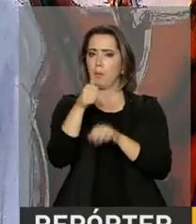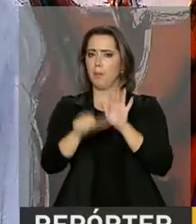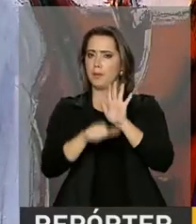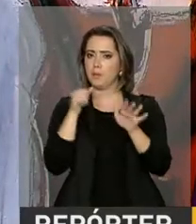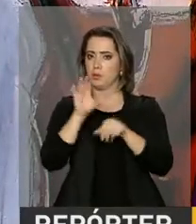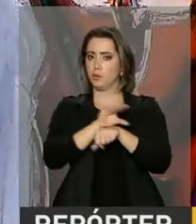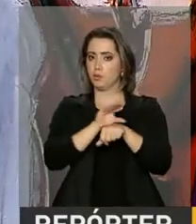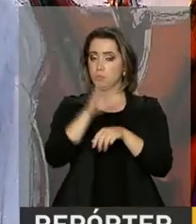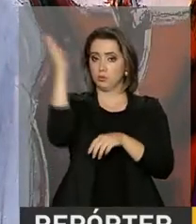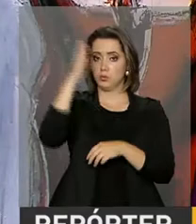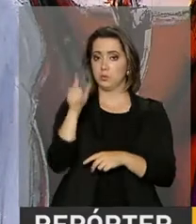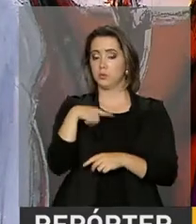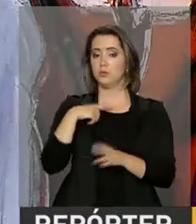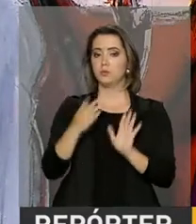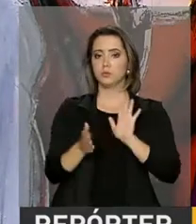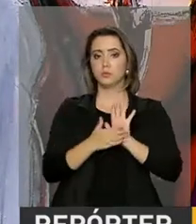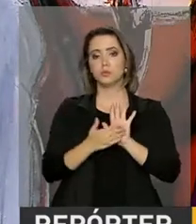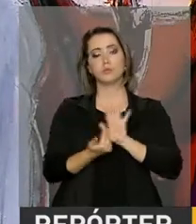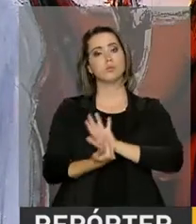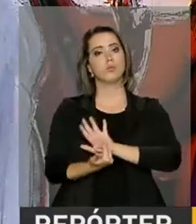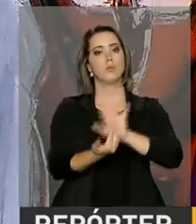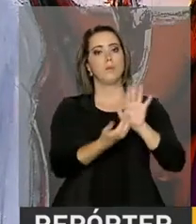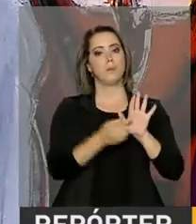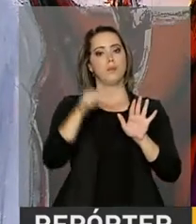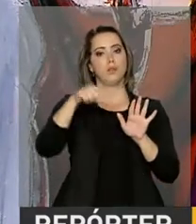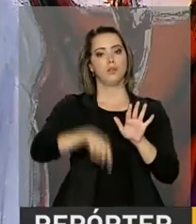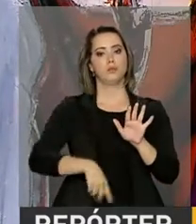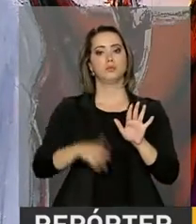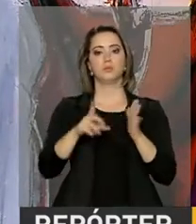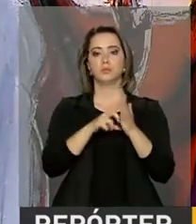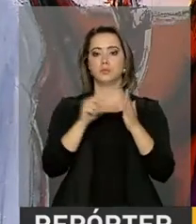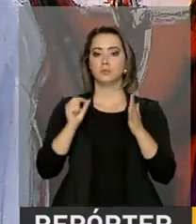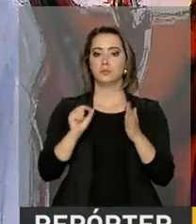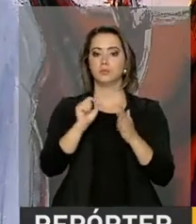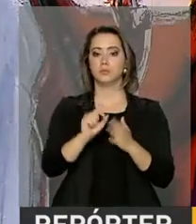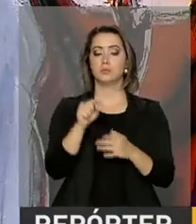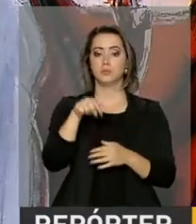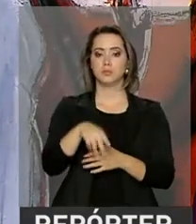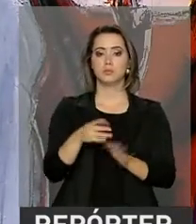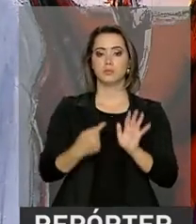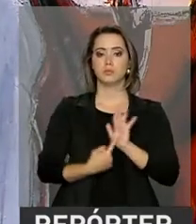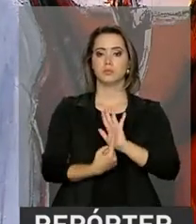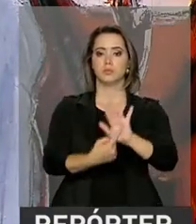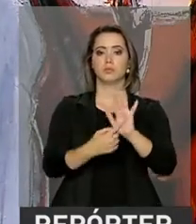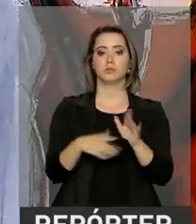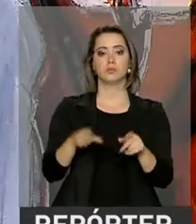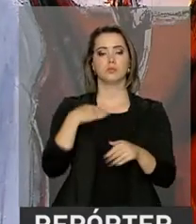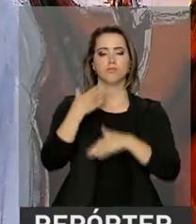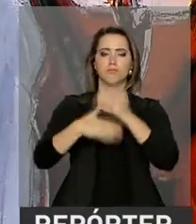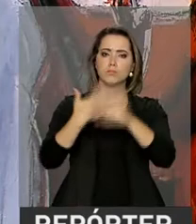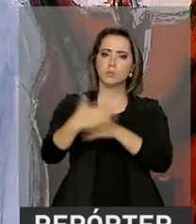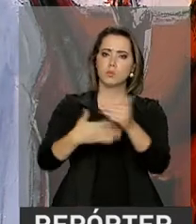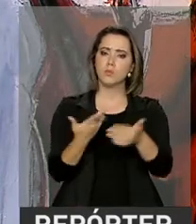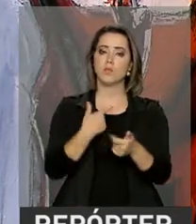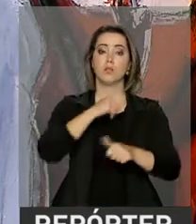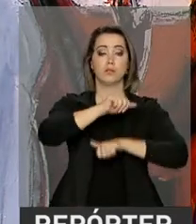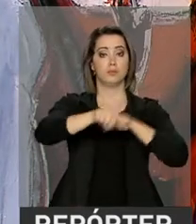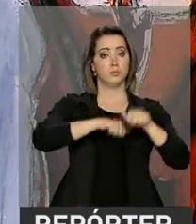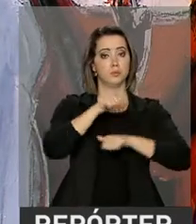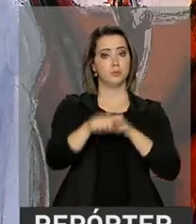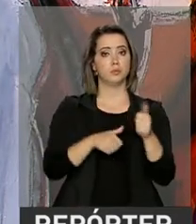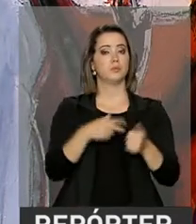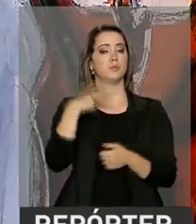estão sendo preparados para serem expostos aqui no Palácio do Planalto. A mostra vai percorrer as